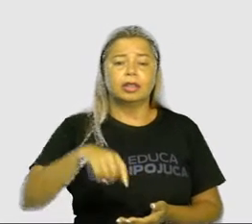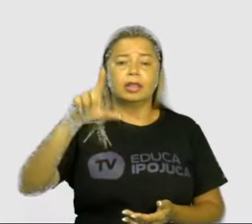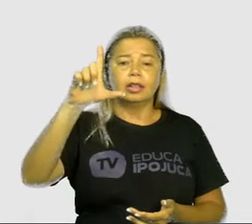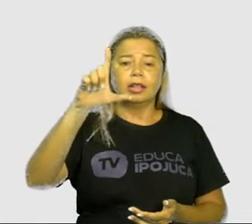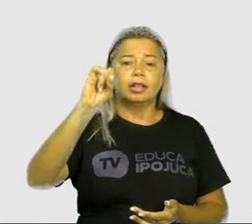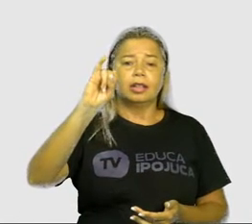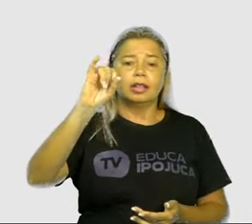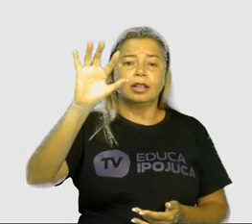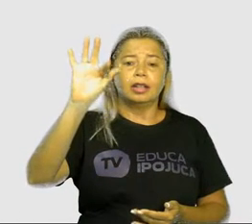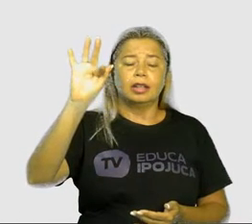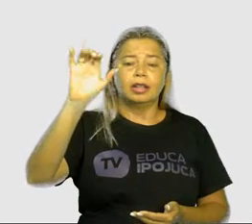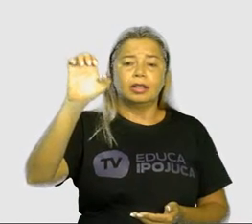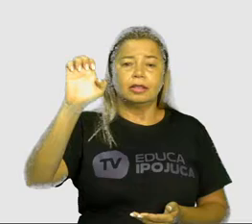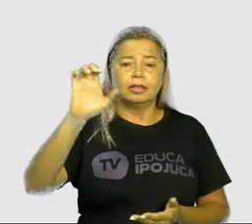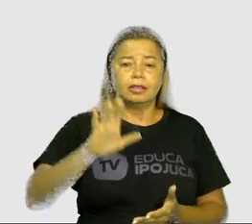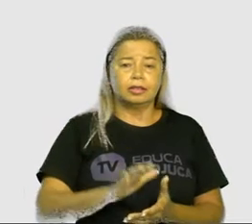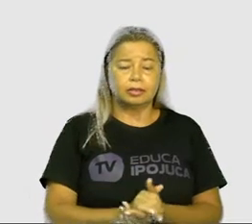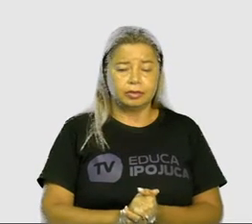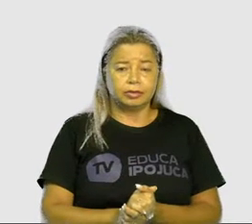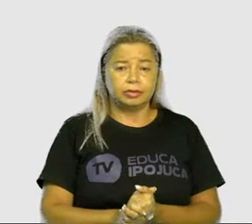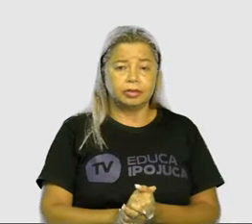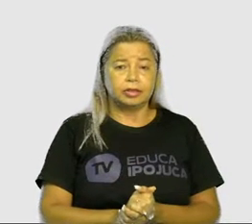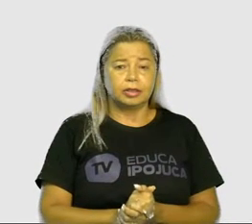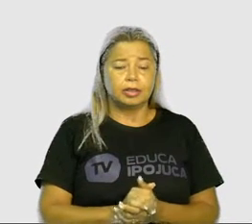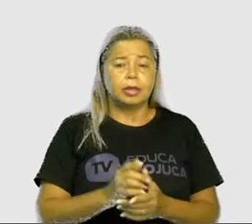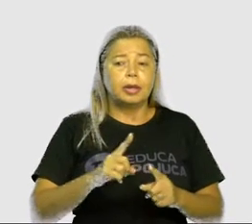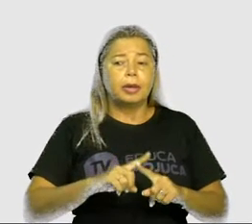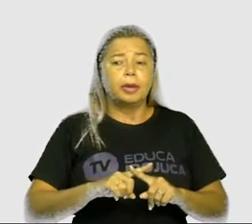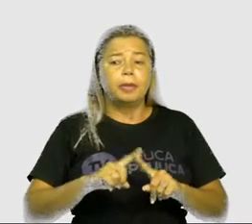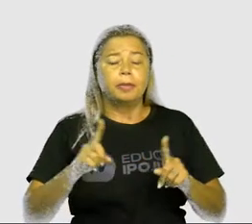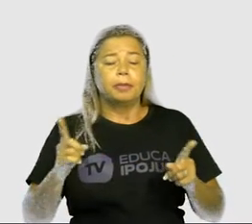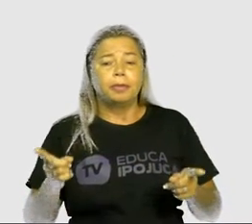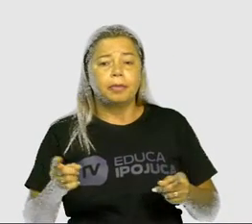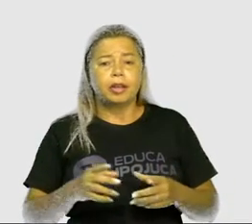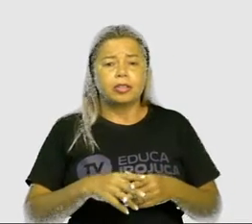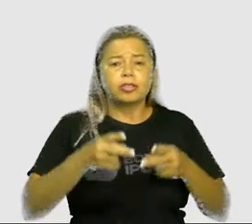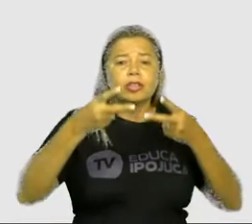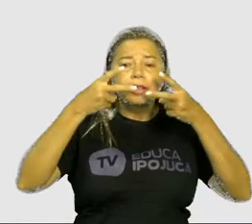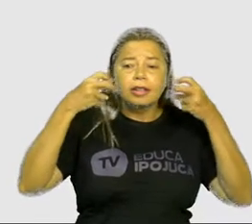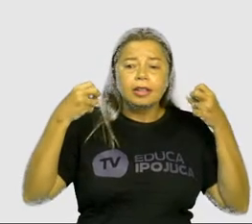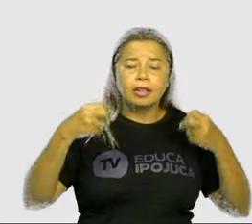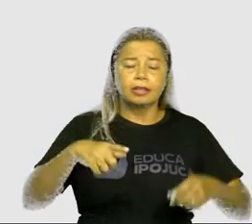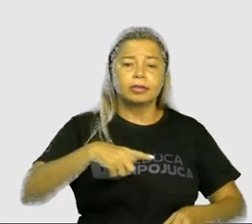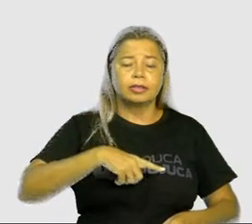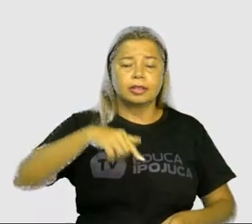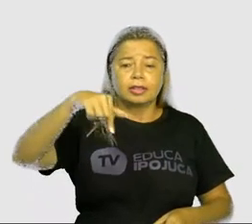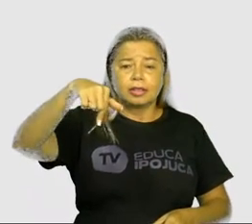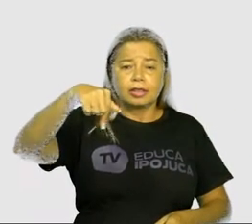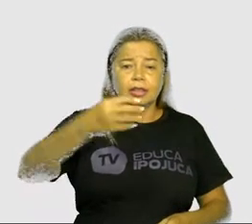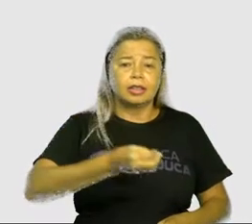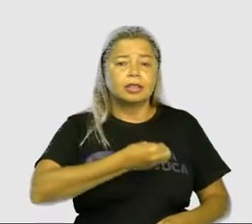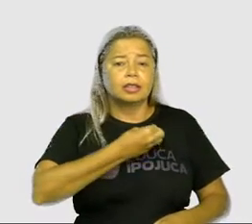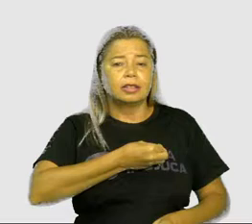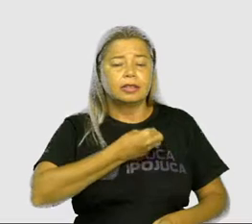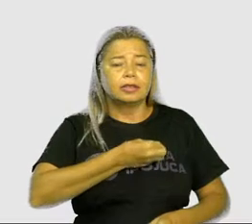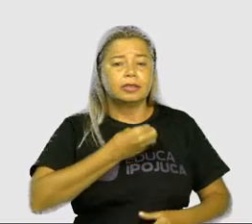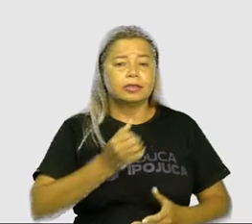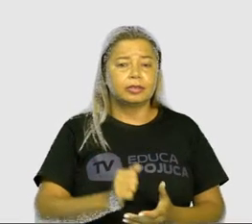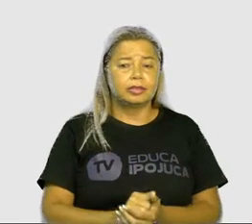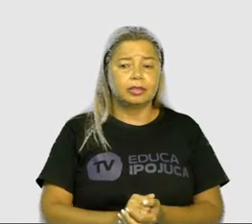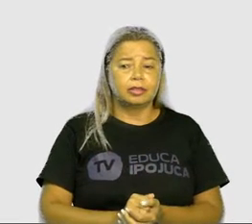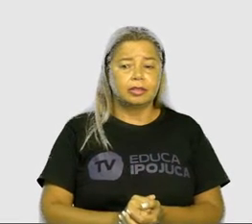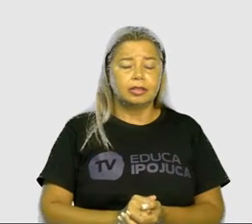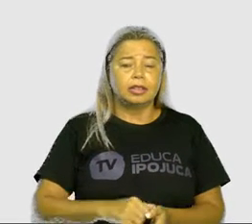Se, né, nós estamos nos referindo aí ao gato que tem 7 vidas, então seria lives,